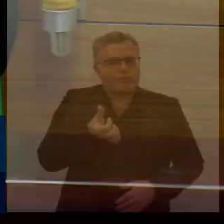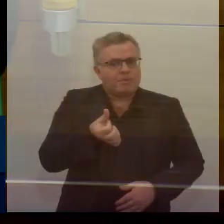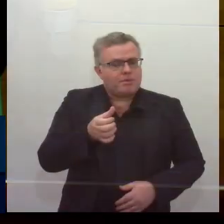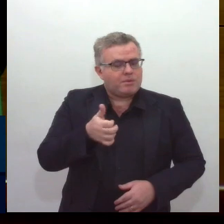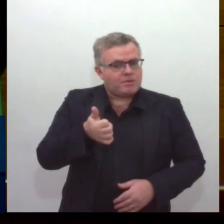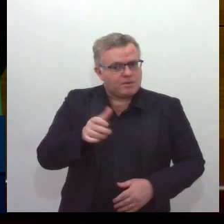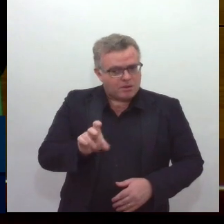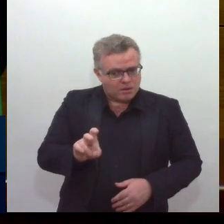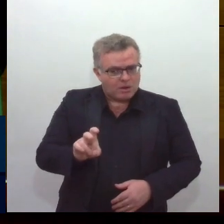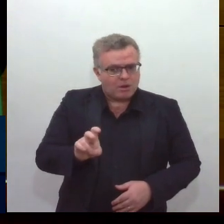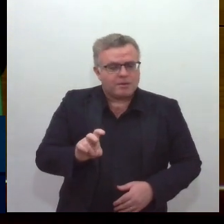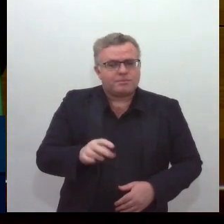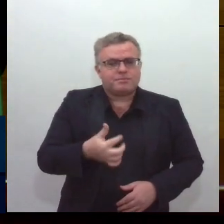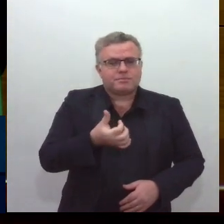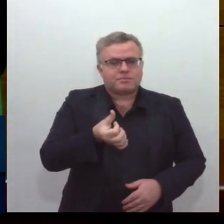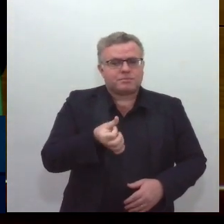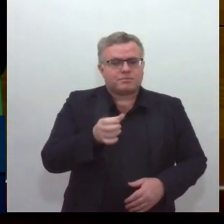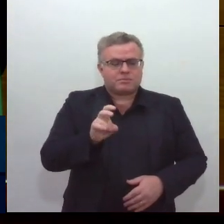653,